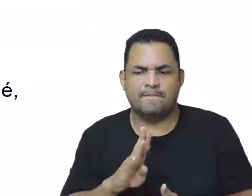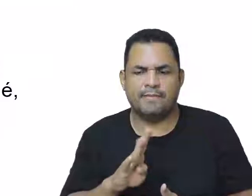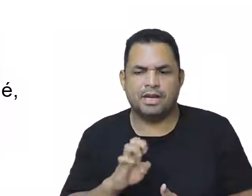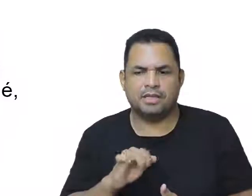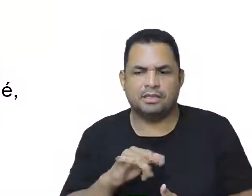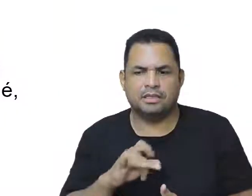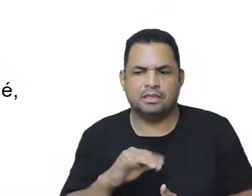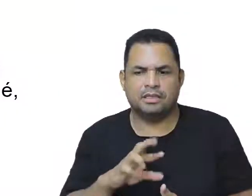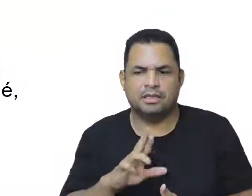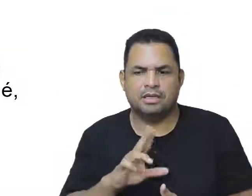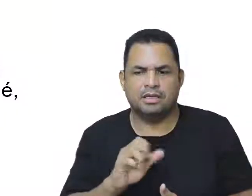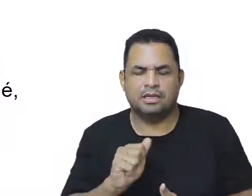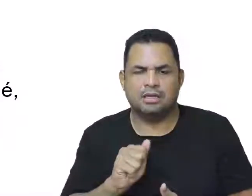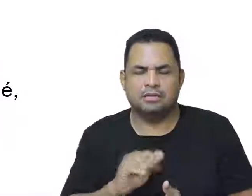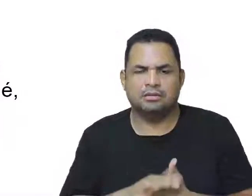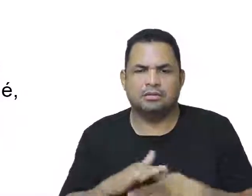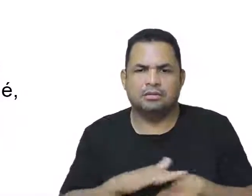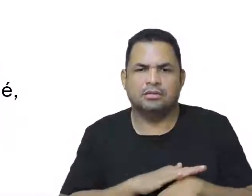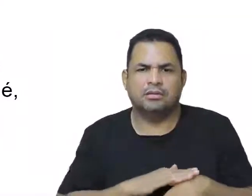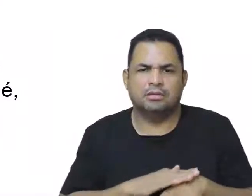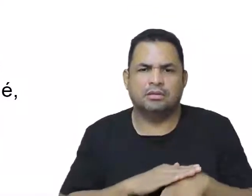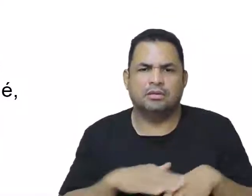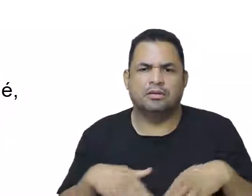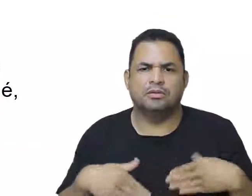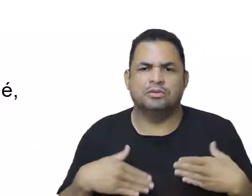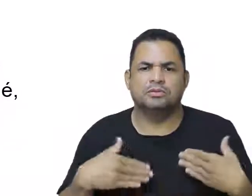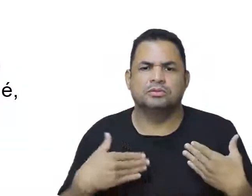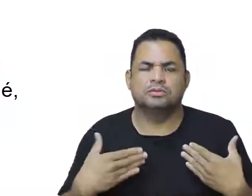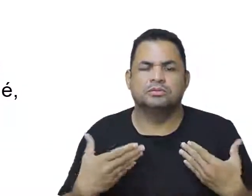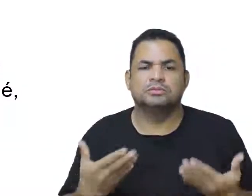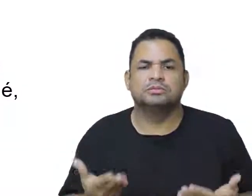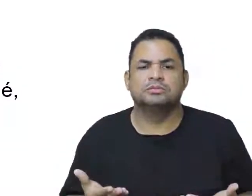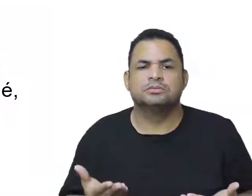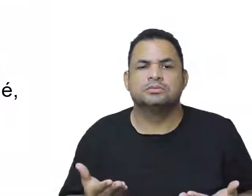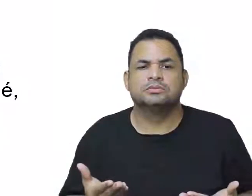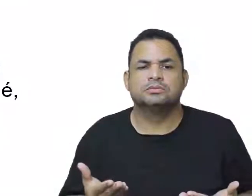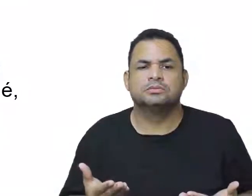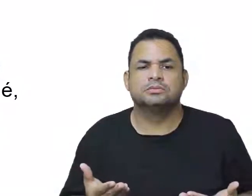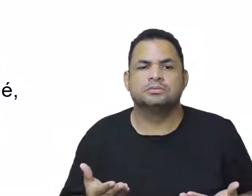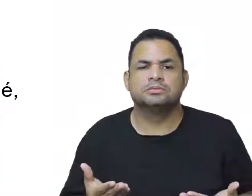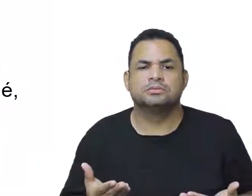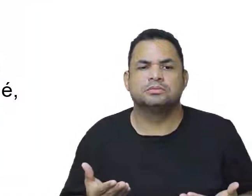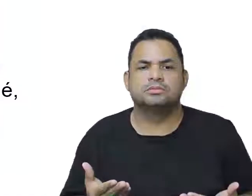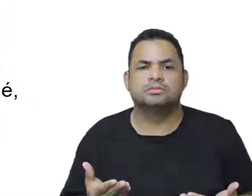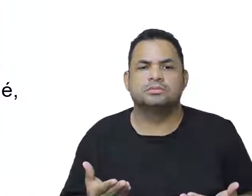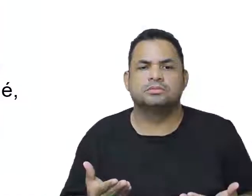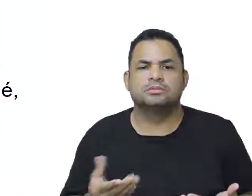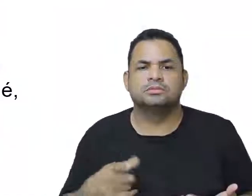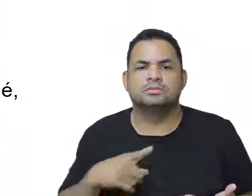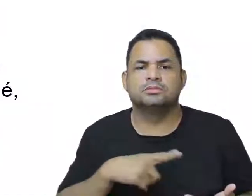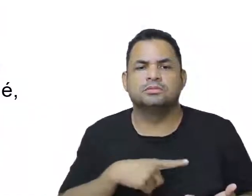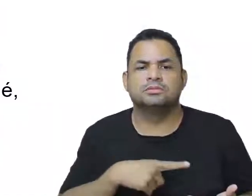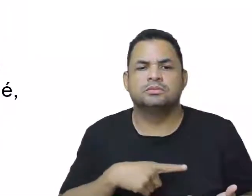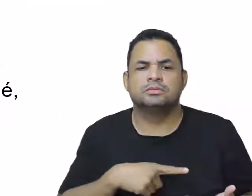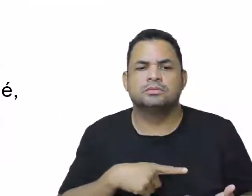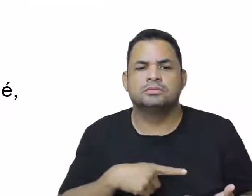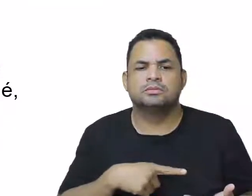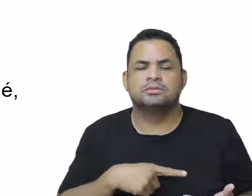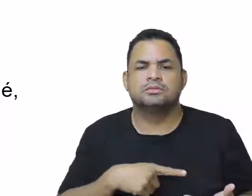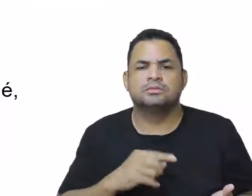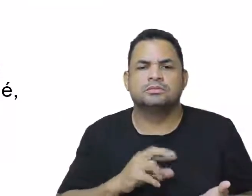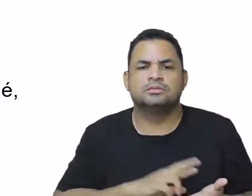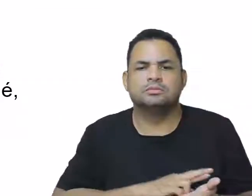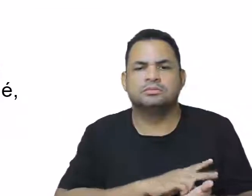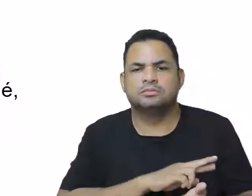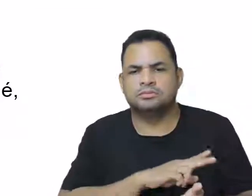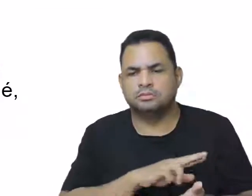pele, ou epidérmica, né? Nesse momento, existem vários